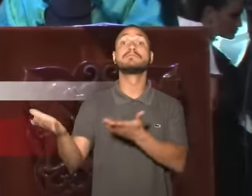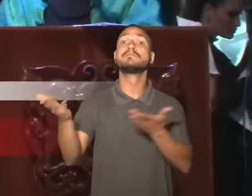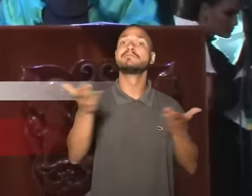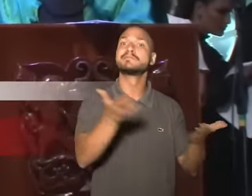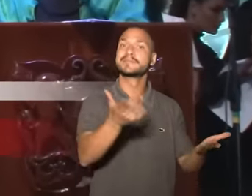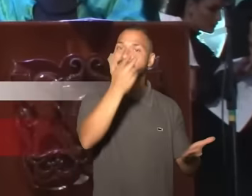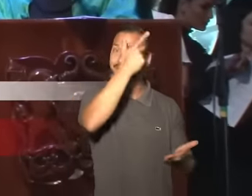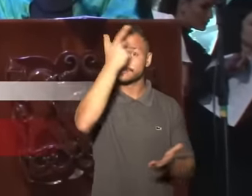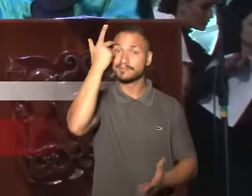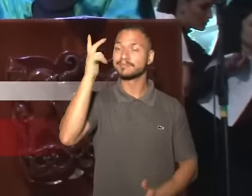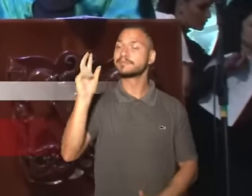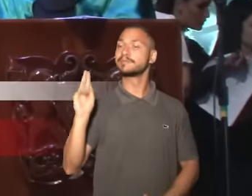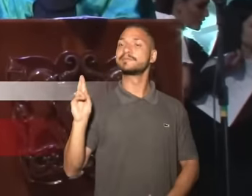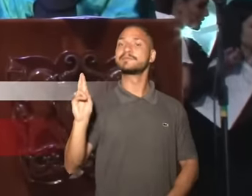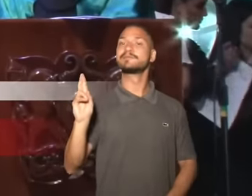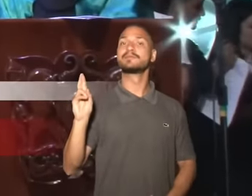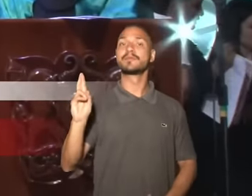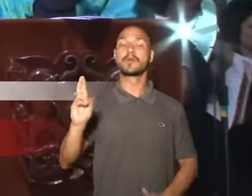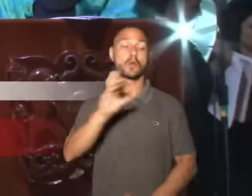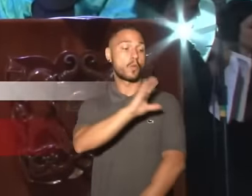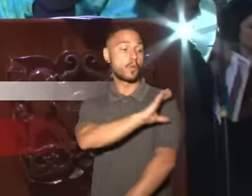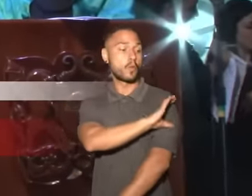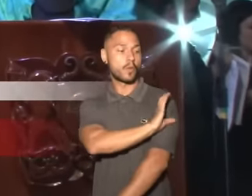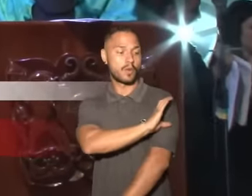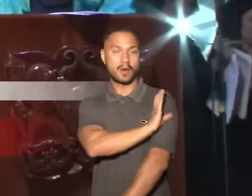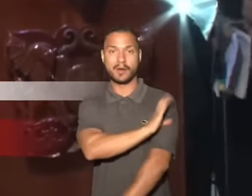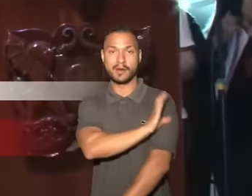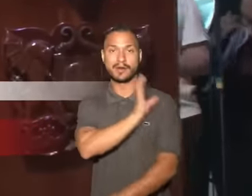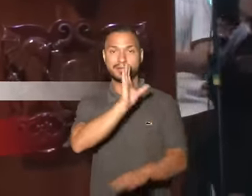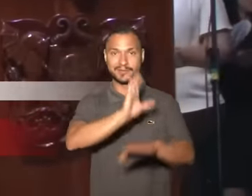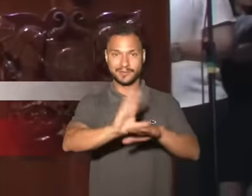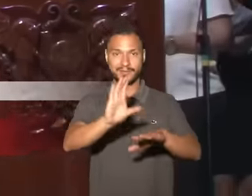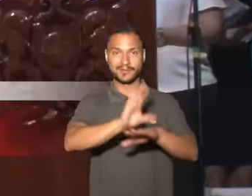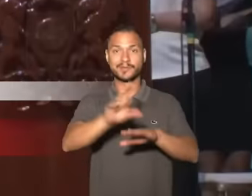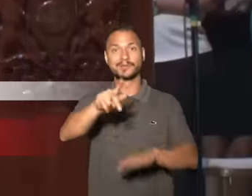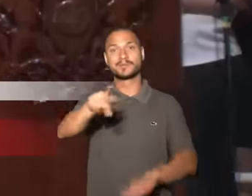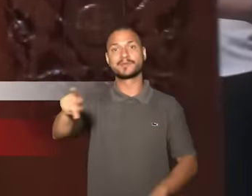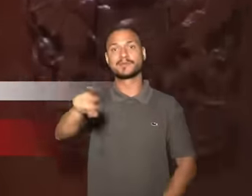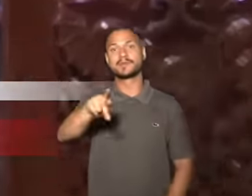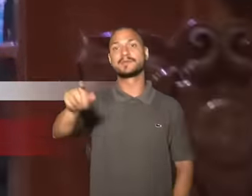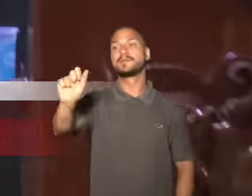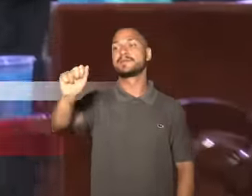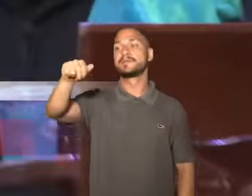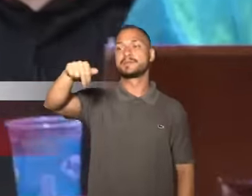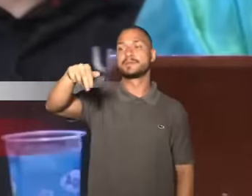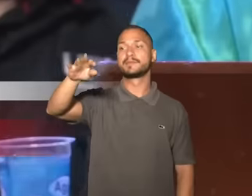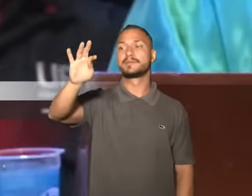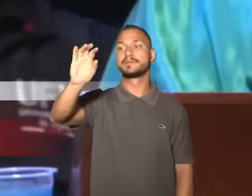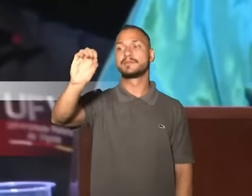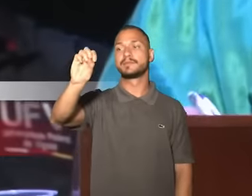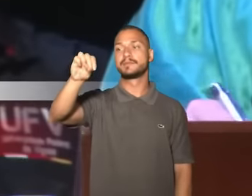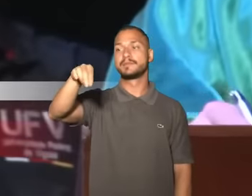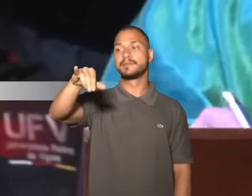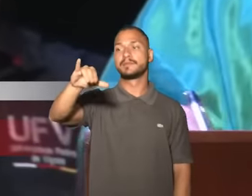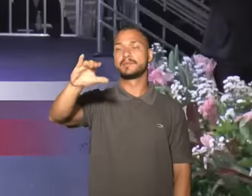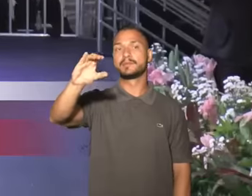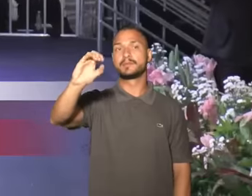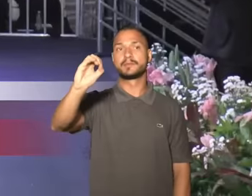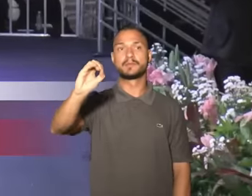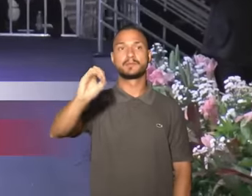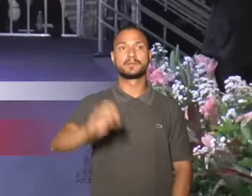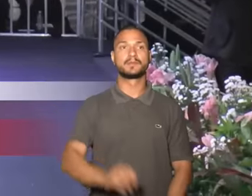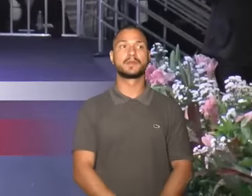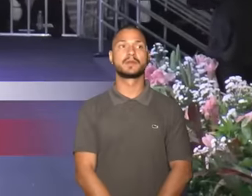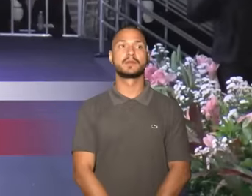Convidamos o representante da coordenação do curso, professor Antônio Carlos Brunose